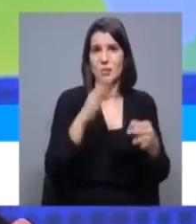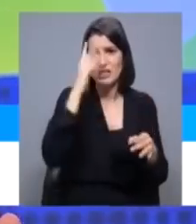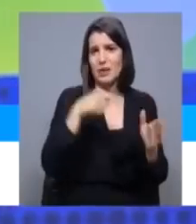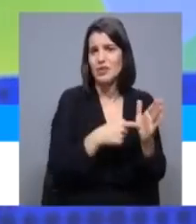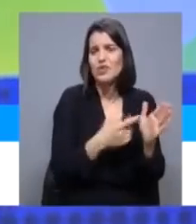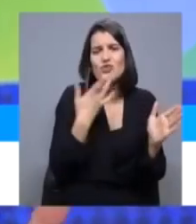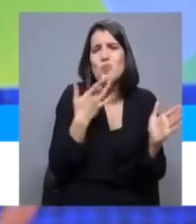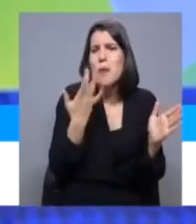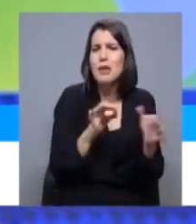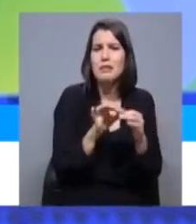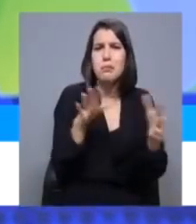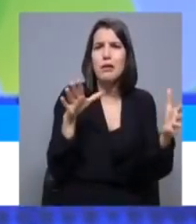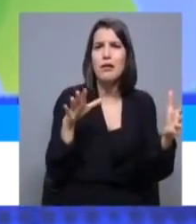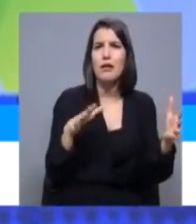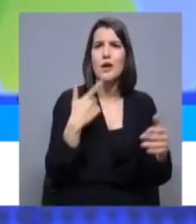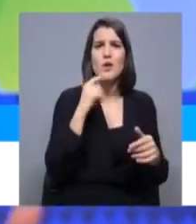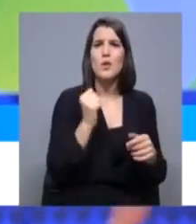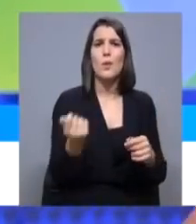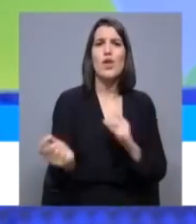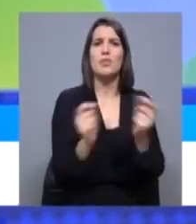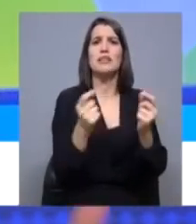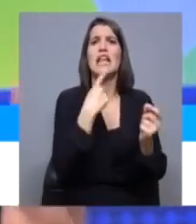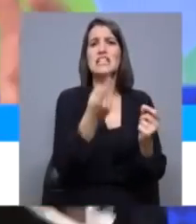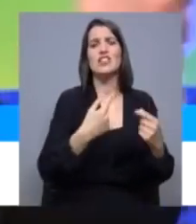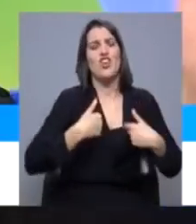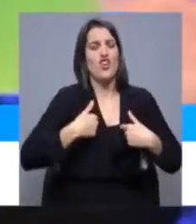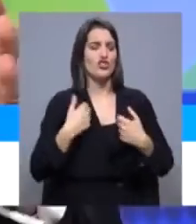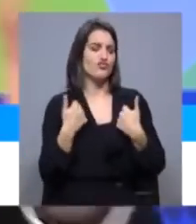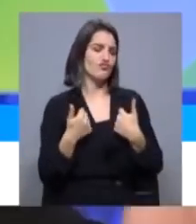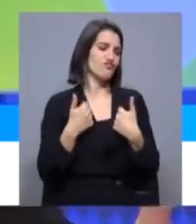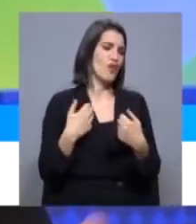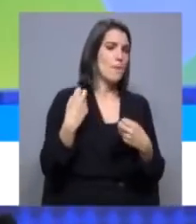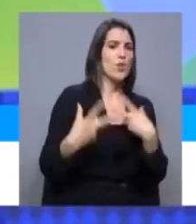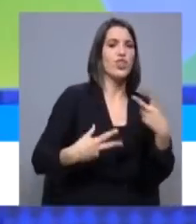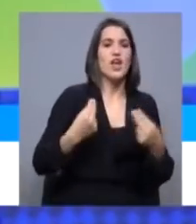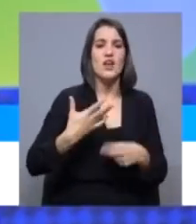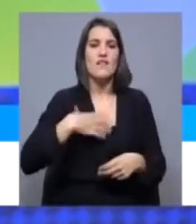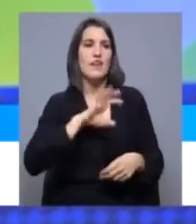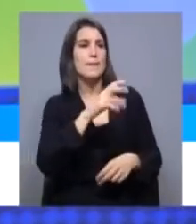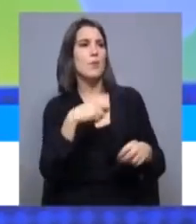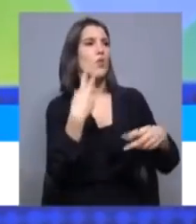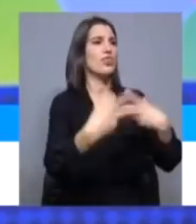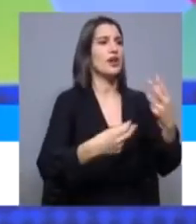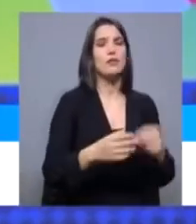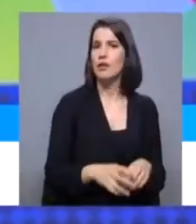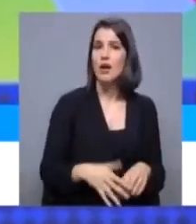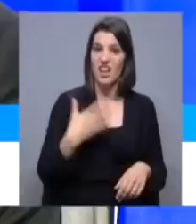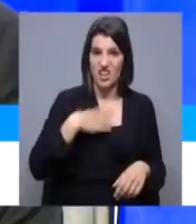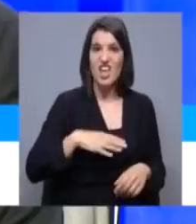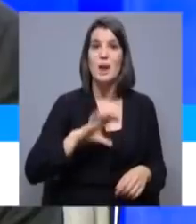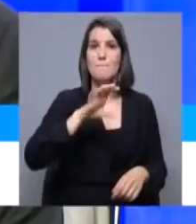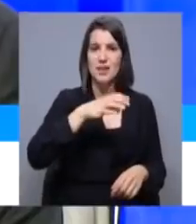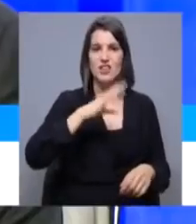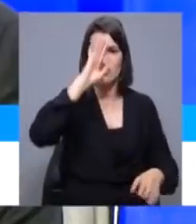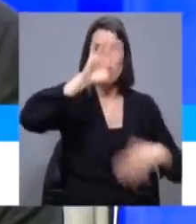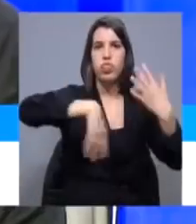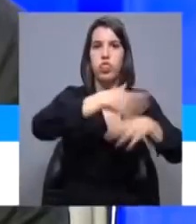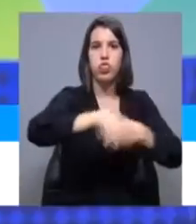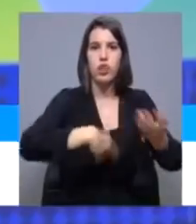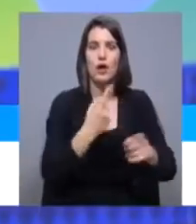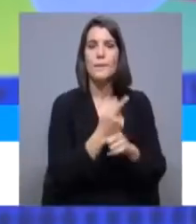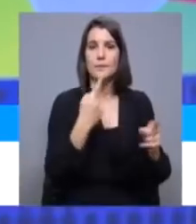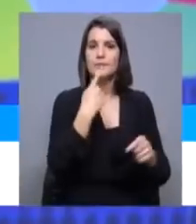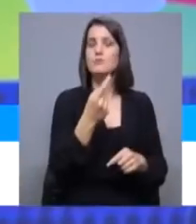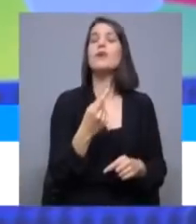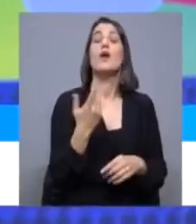gostaria de Clubes Então hoje eu não vou grande vai ter que estamos modernas' que temos que queremos um país mais ainda não jovens que era um país de bandalheiras porque se vendem